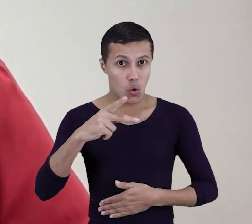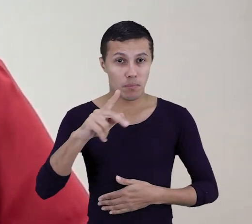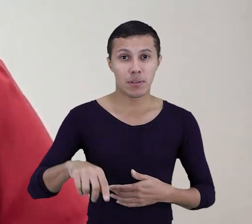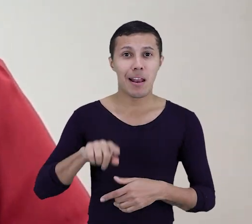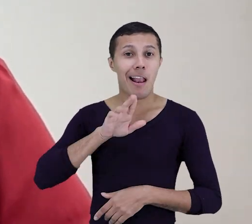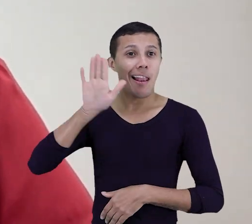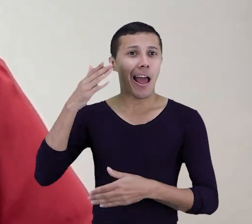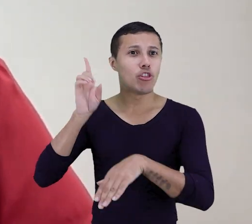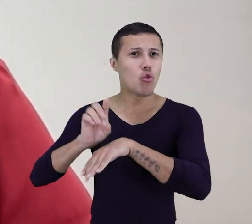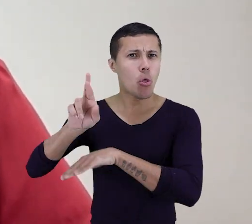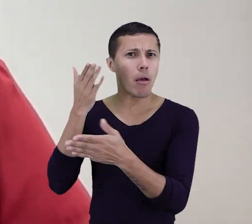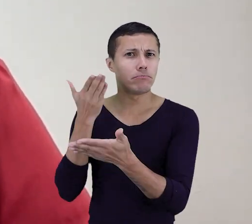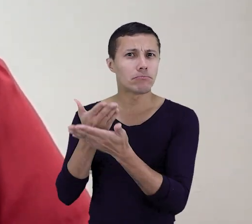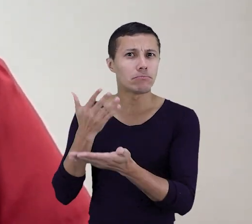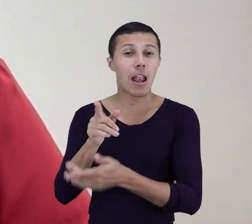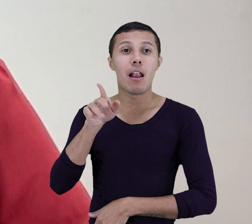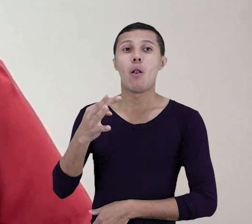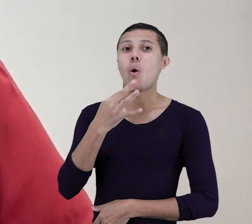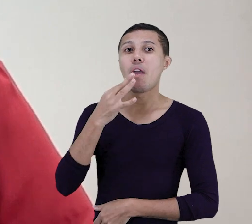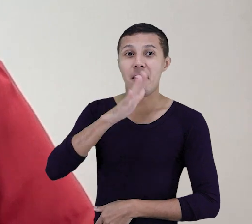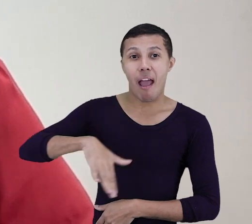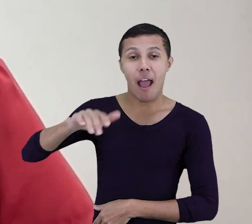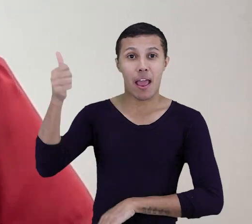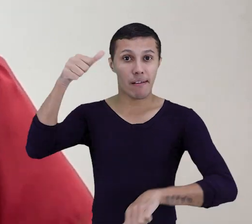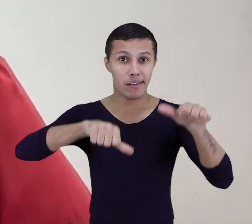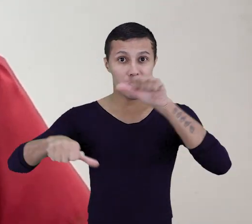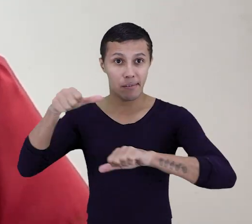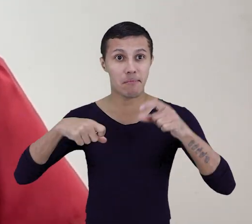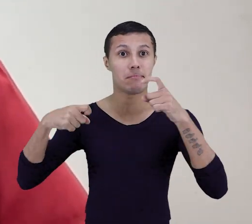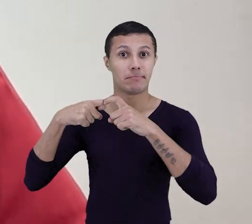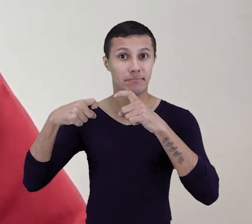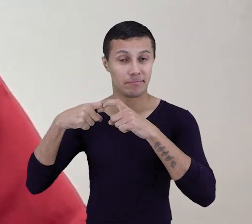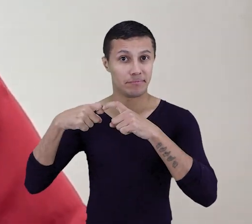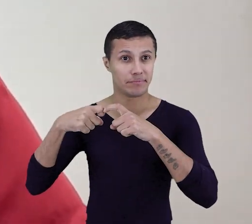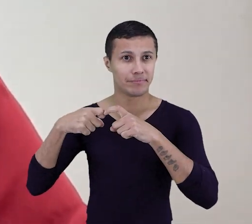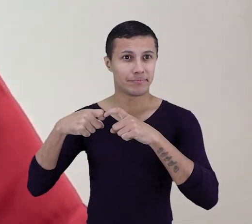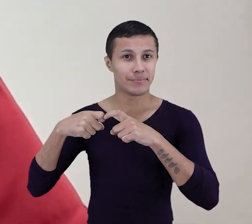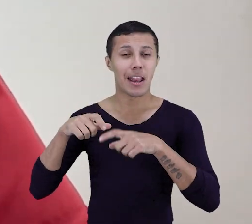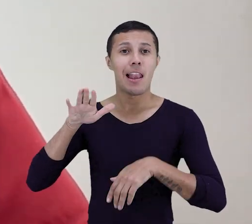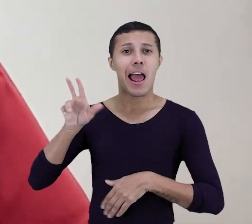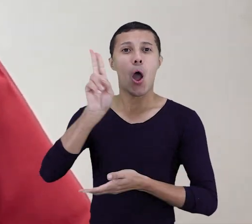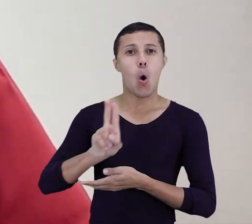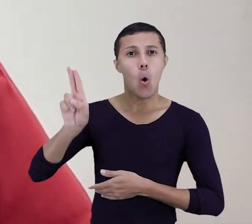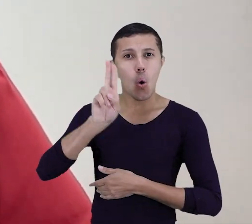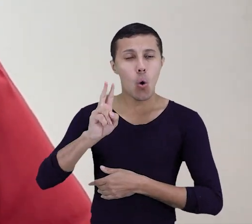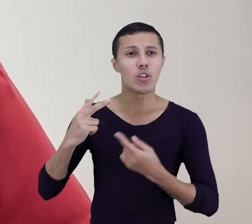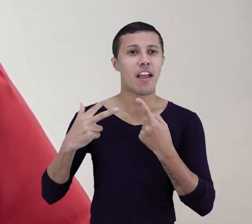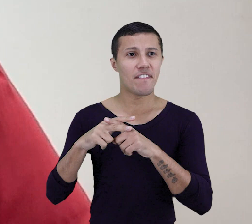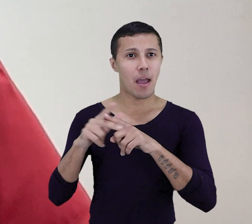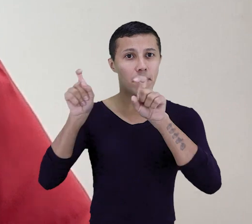eu fiz o meu doutorado, e foi quando eu conheci a área chamada de Química Medicinal. Então, é uma área que utiliza as